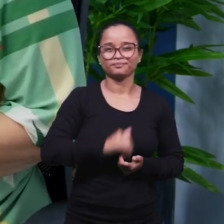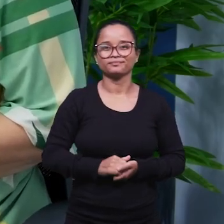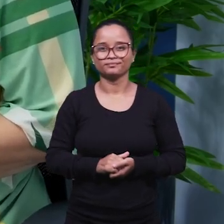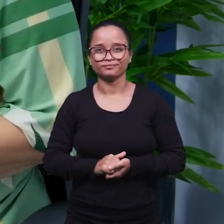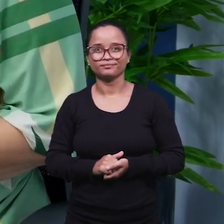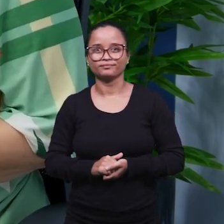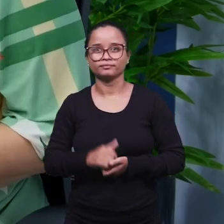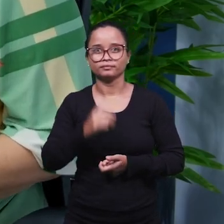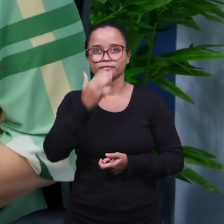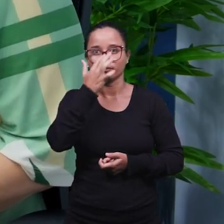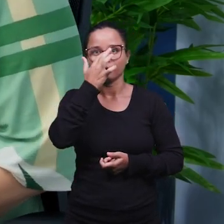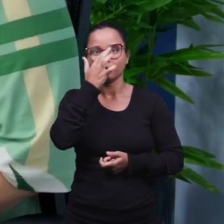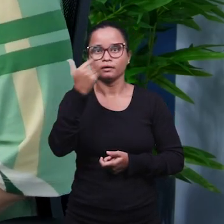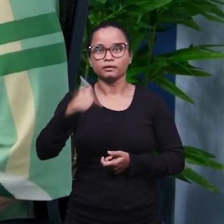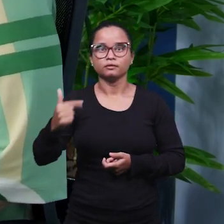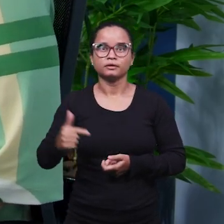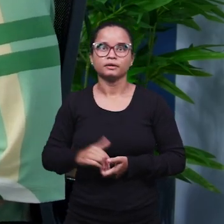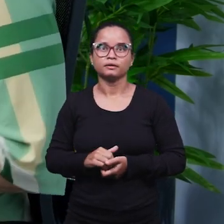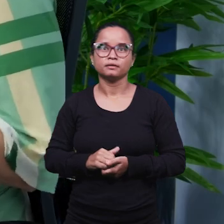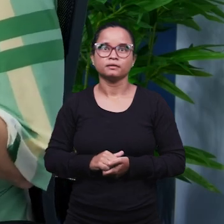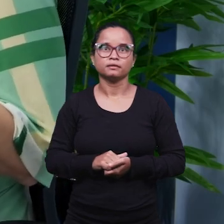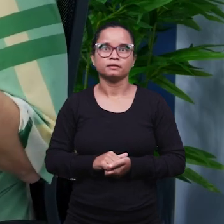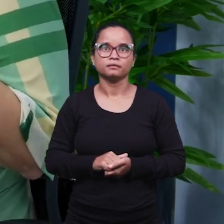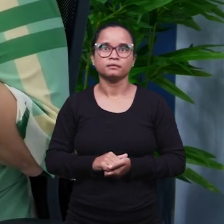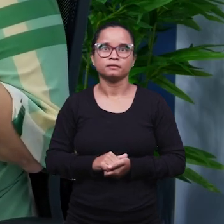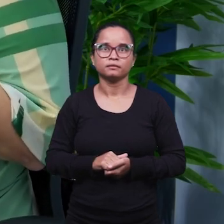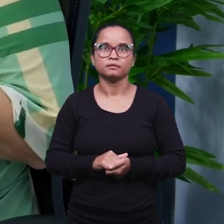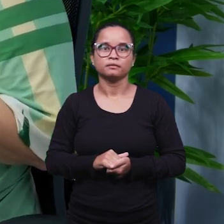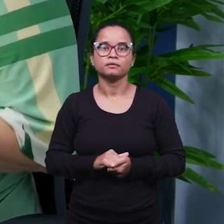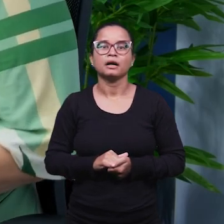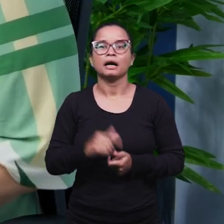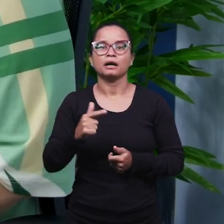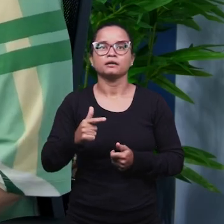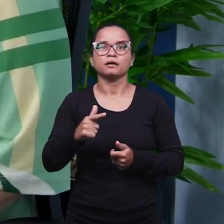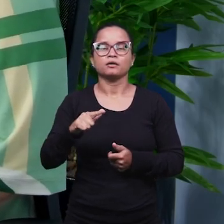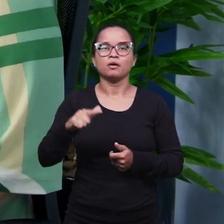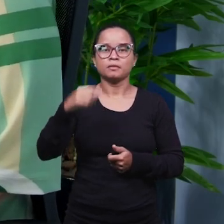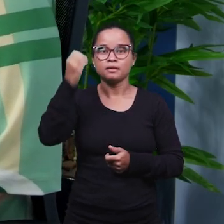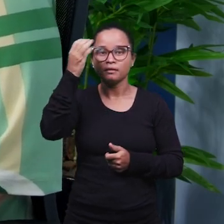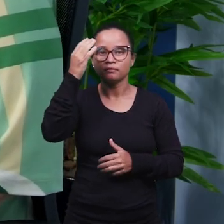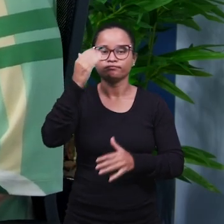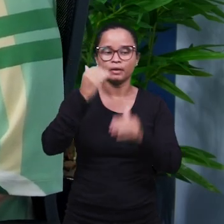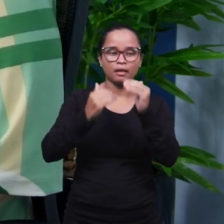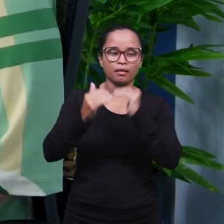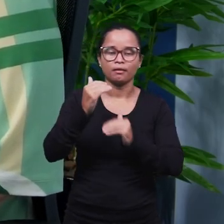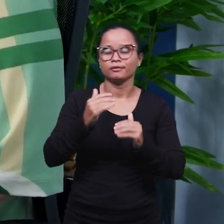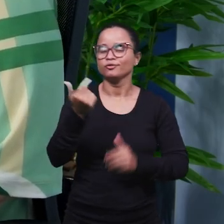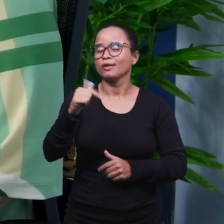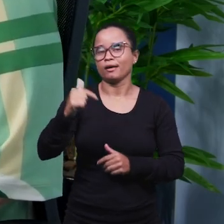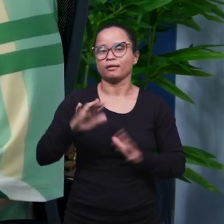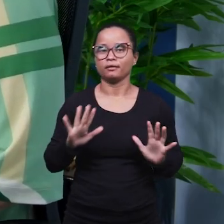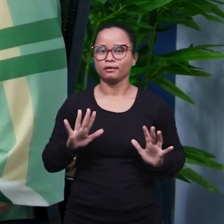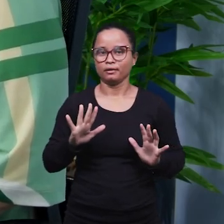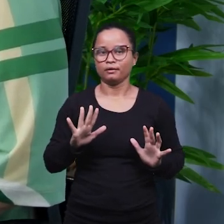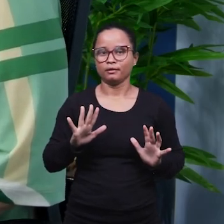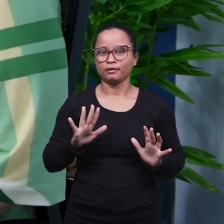Não há nenhuma diminuição da revelação. E agora, se nós vamos aqui, ó,